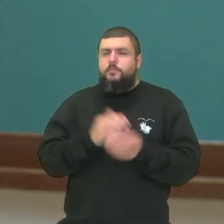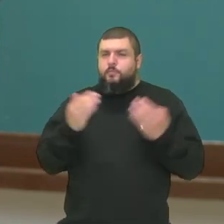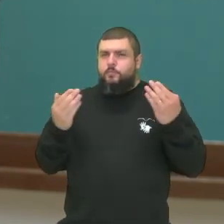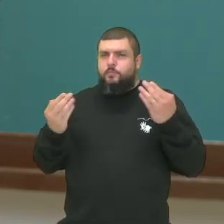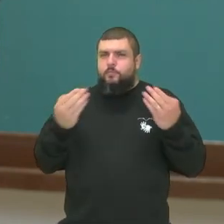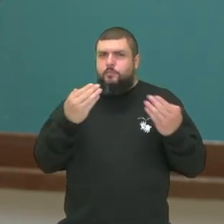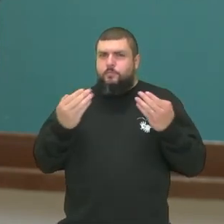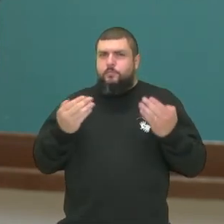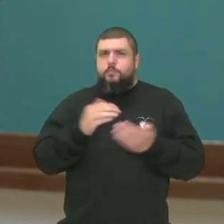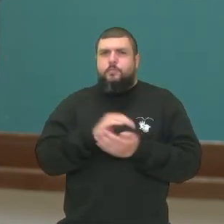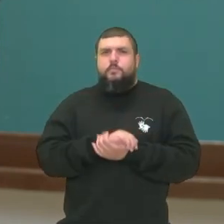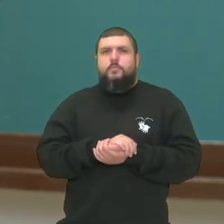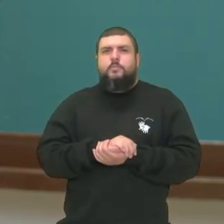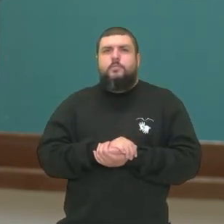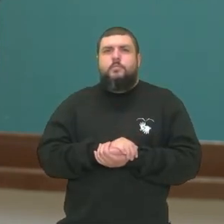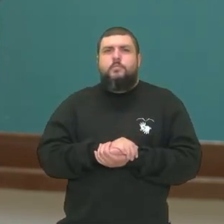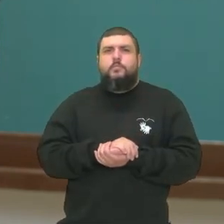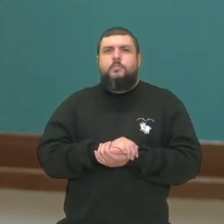Será que tem?